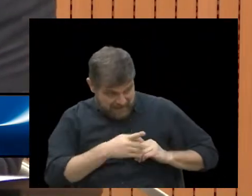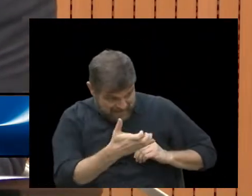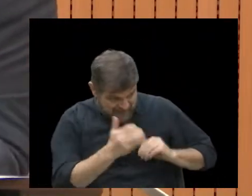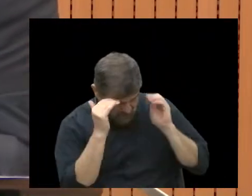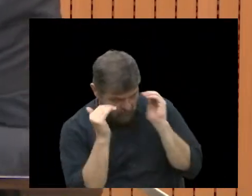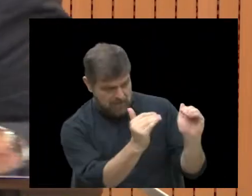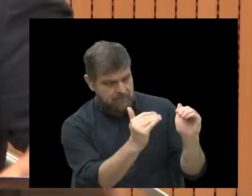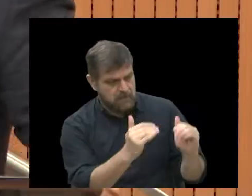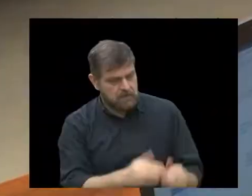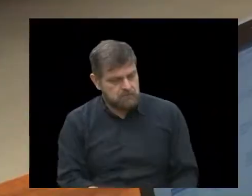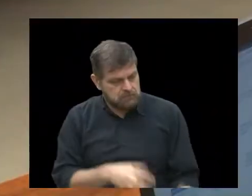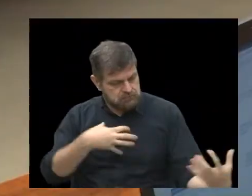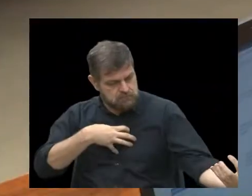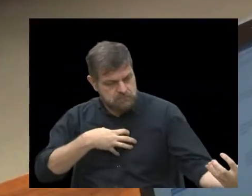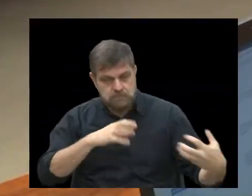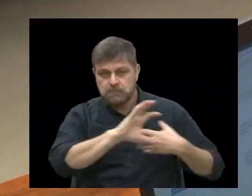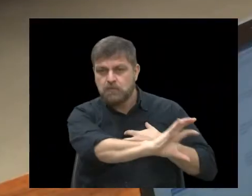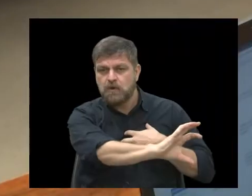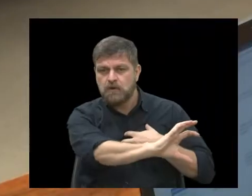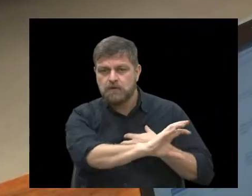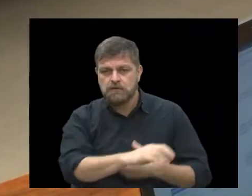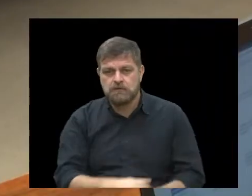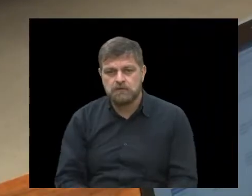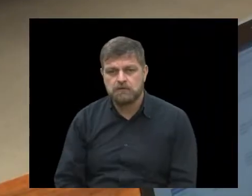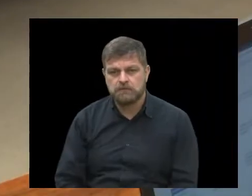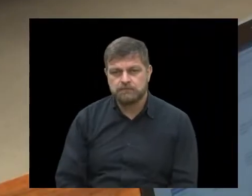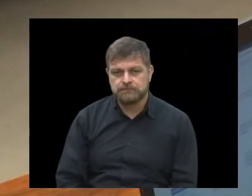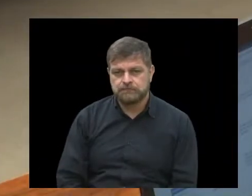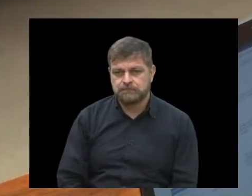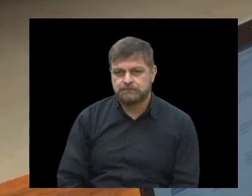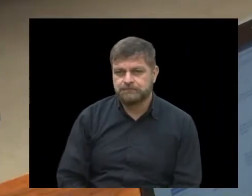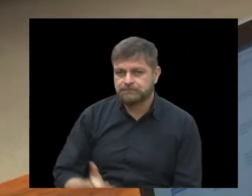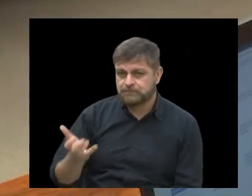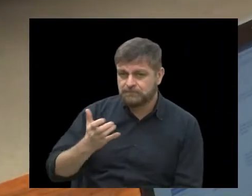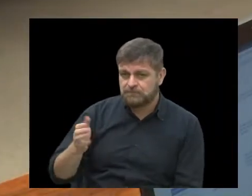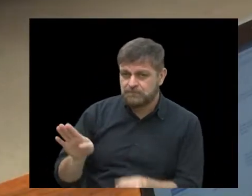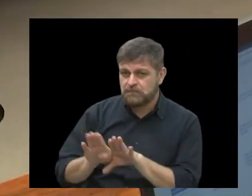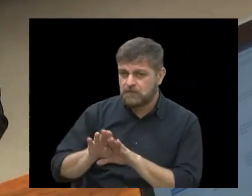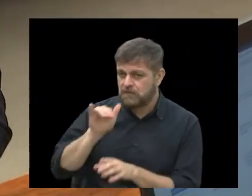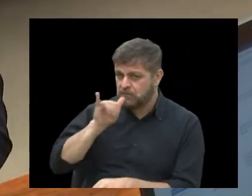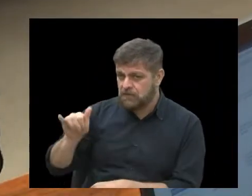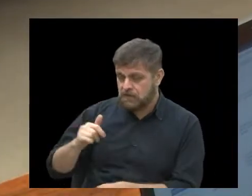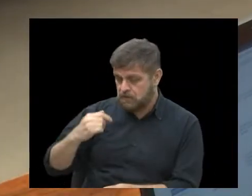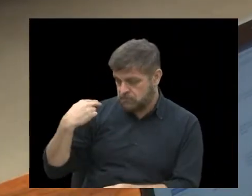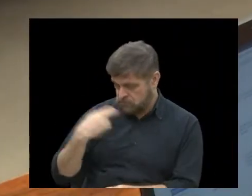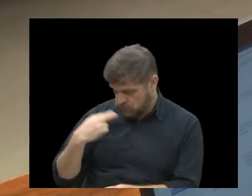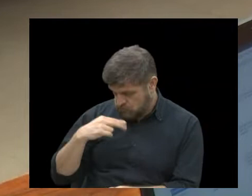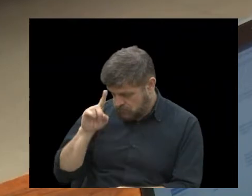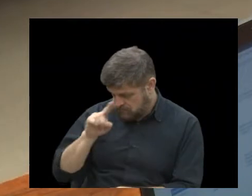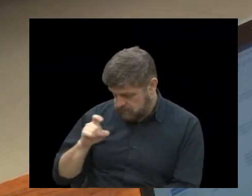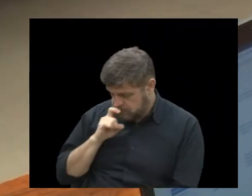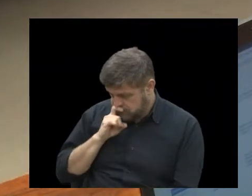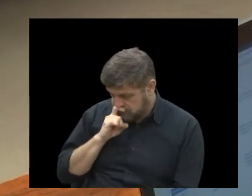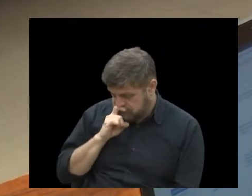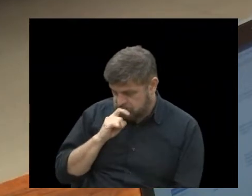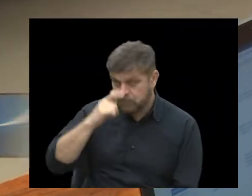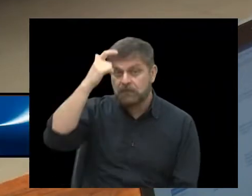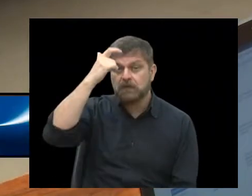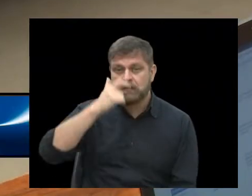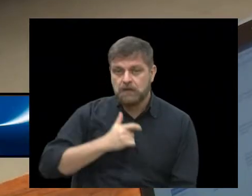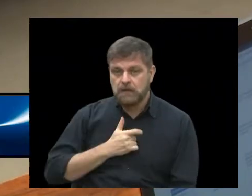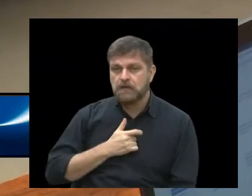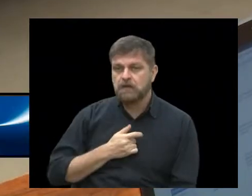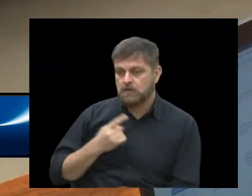respeitados. Faz favor, vereador. Olha, vereador, eu até quero aqui dizer, o senhor não citou meu nome, eu fui um dos